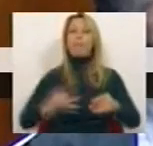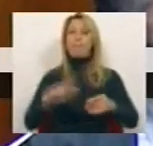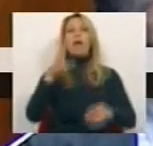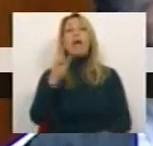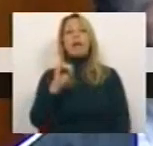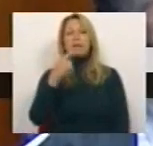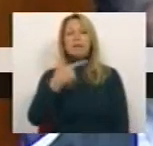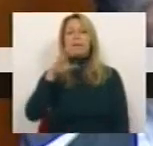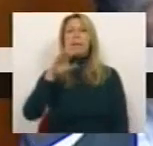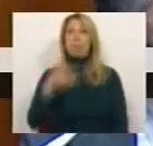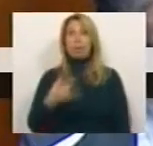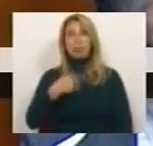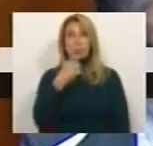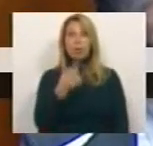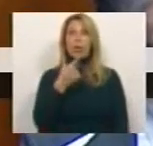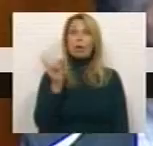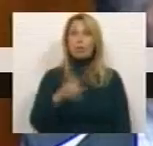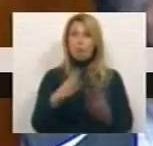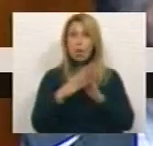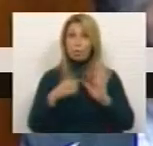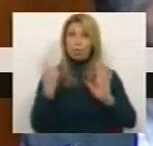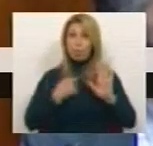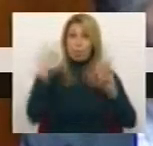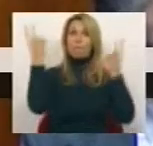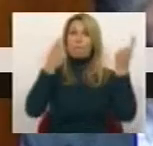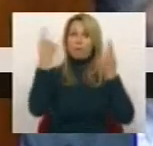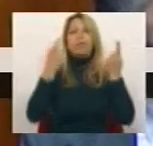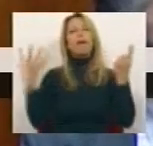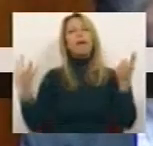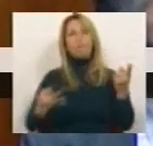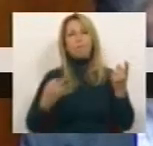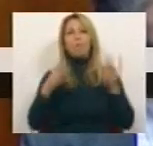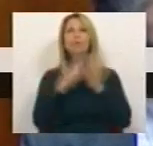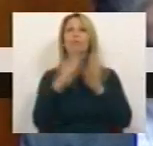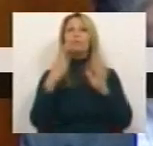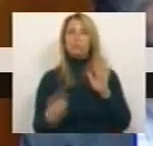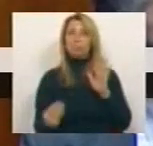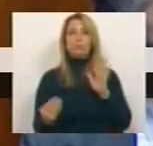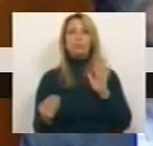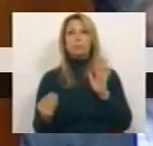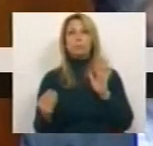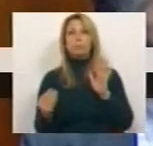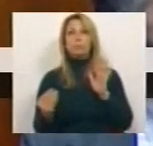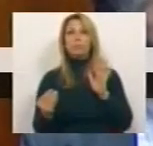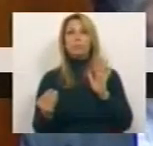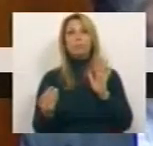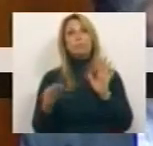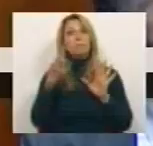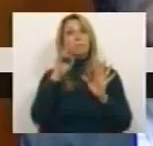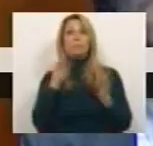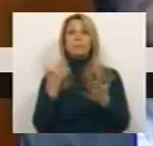muita convicção que o modelo por nós desenhado é o modelo em que se